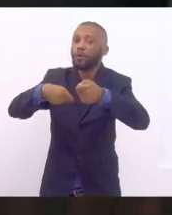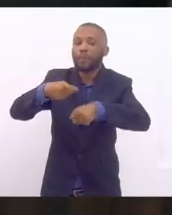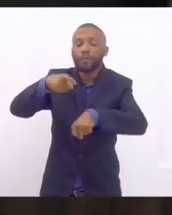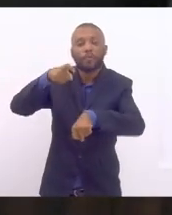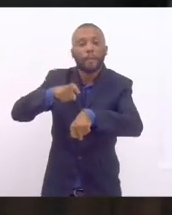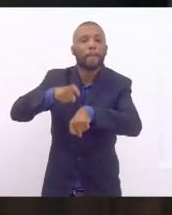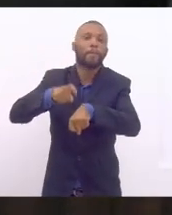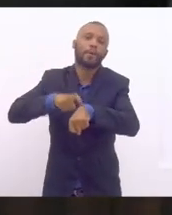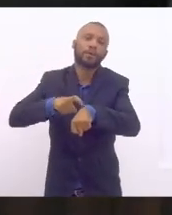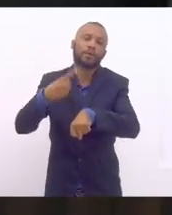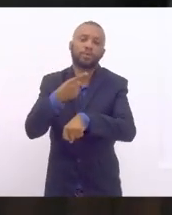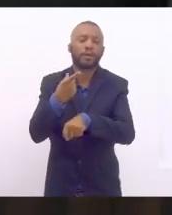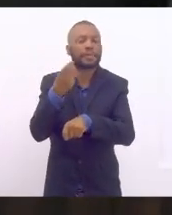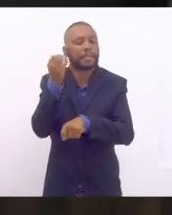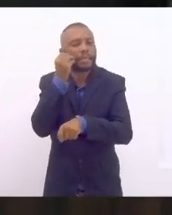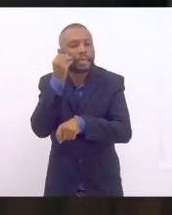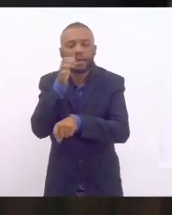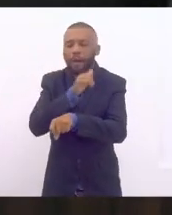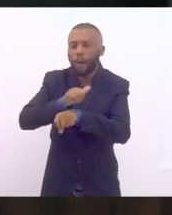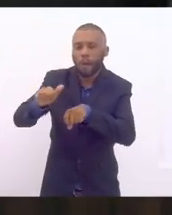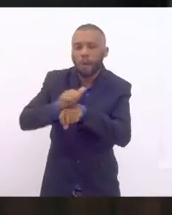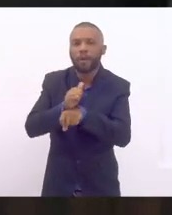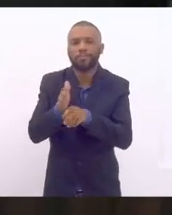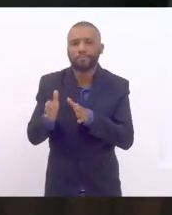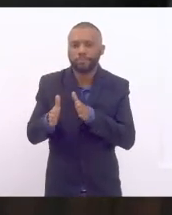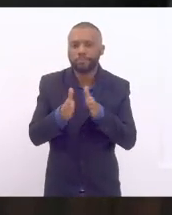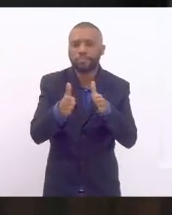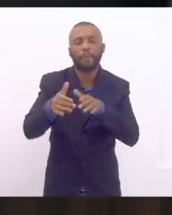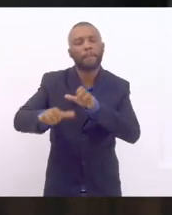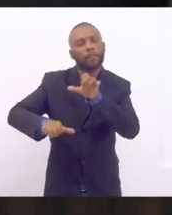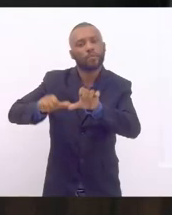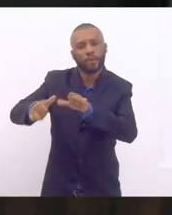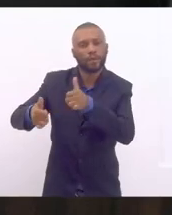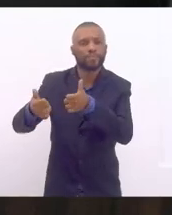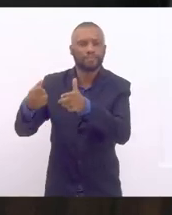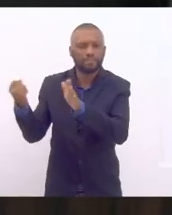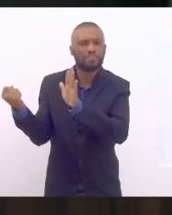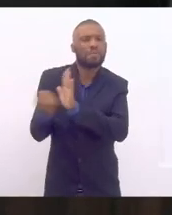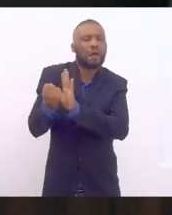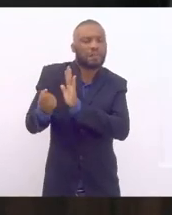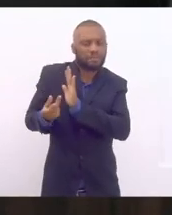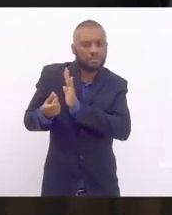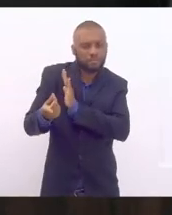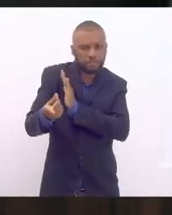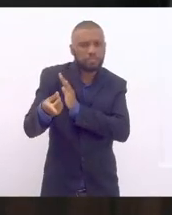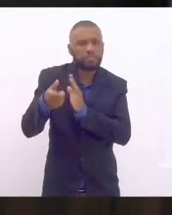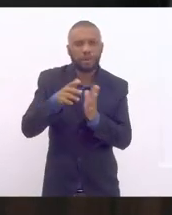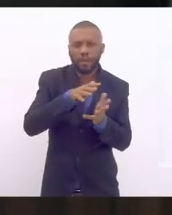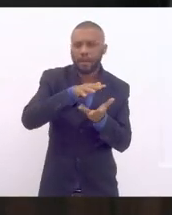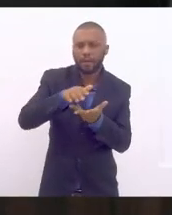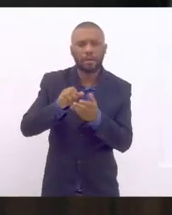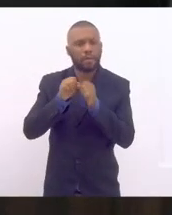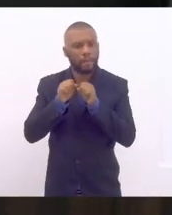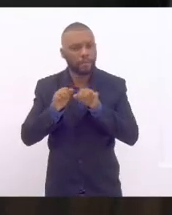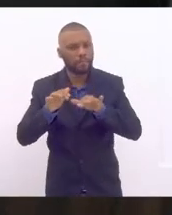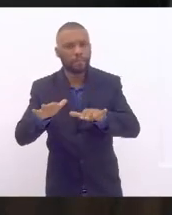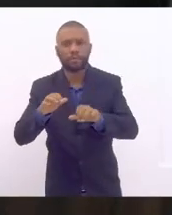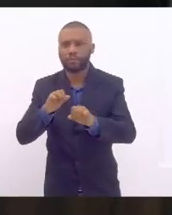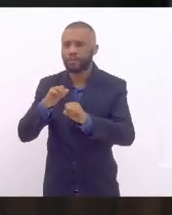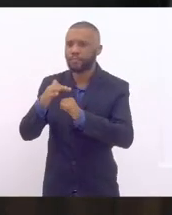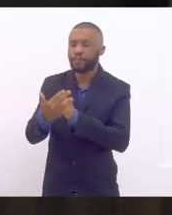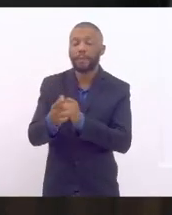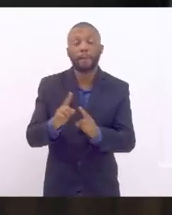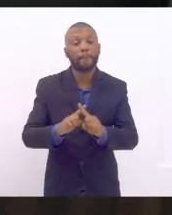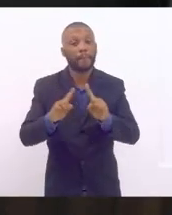momento que buscamos ajustar rota modificado para sempre pela pandemia ocorreu de 19 mas